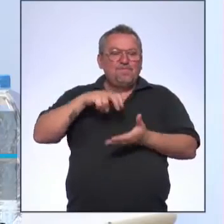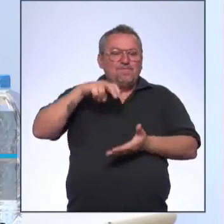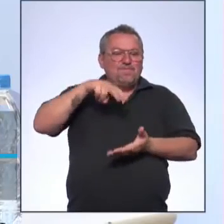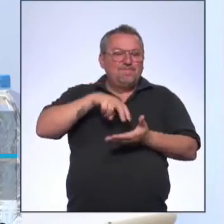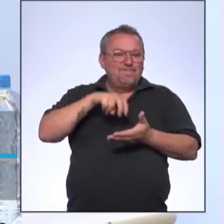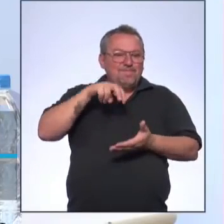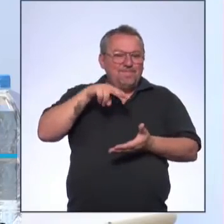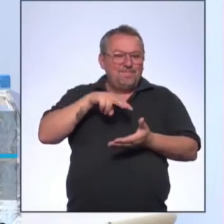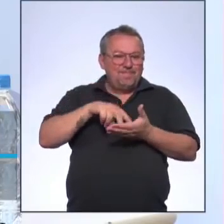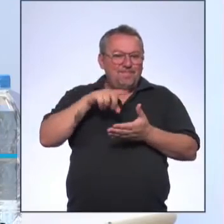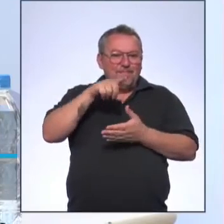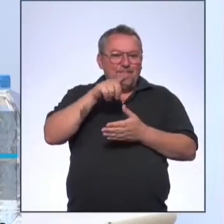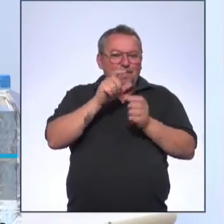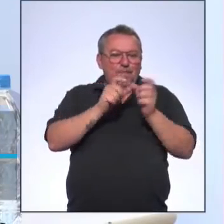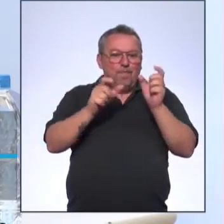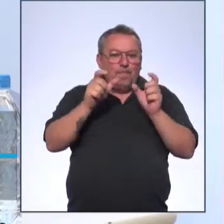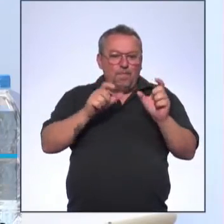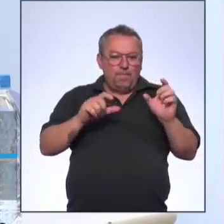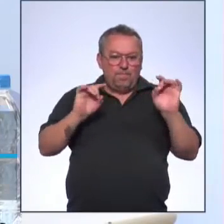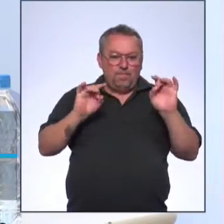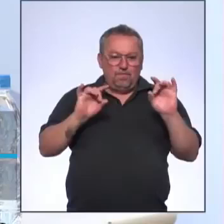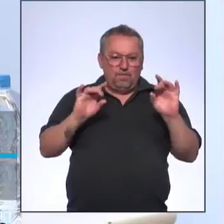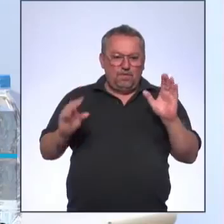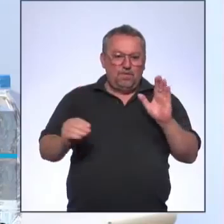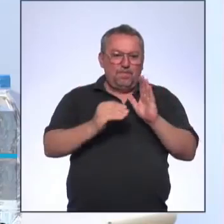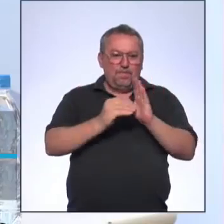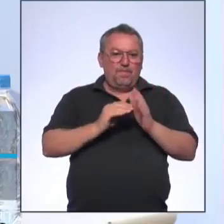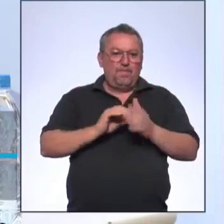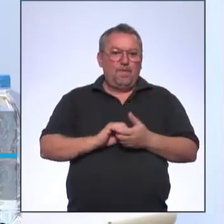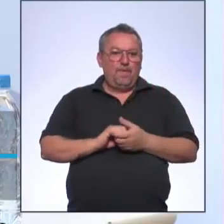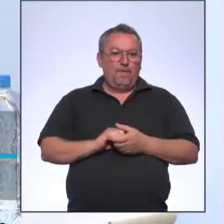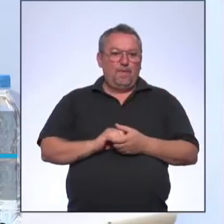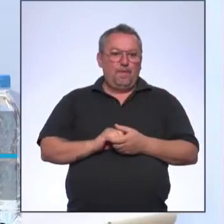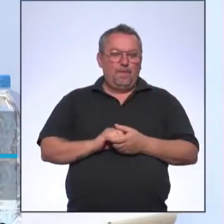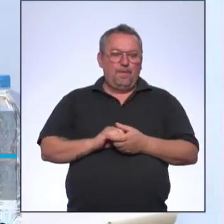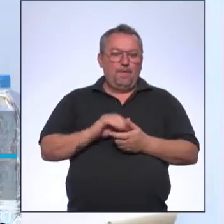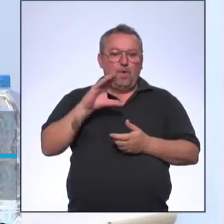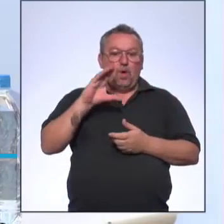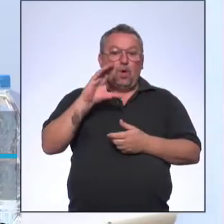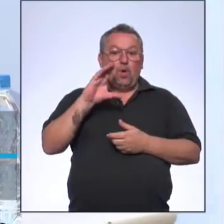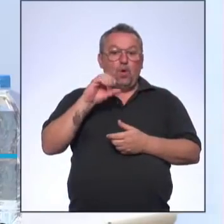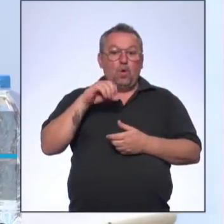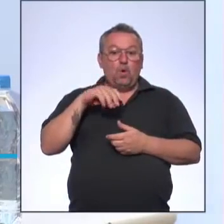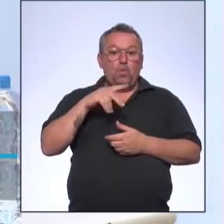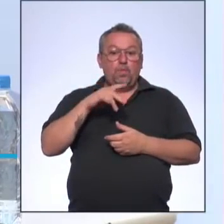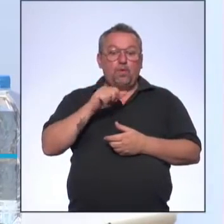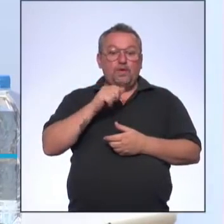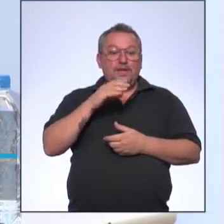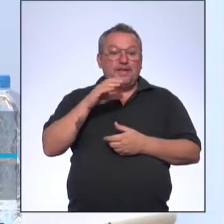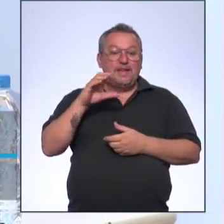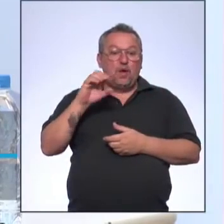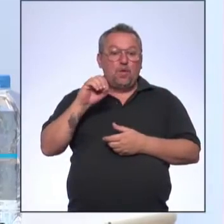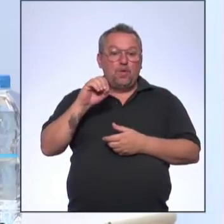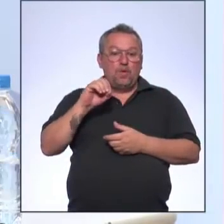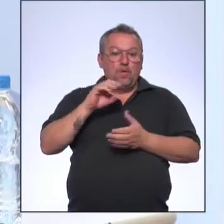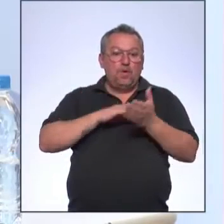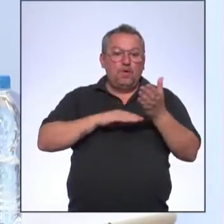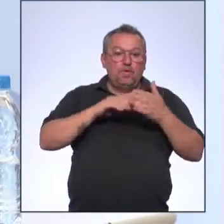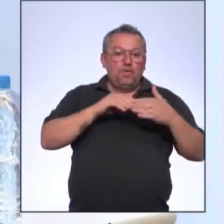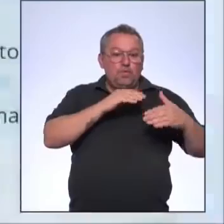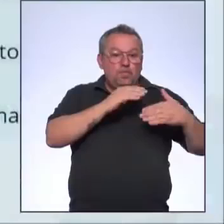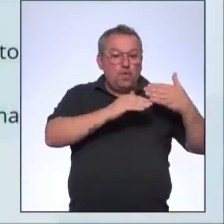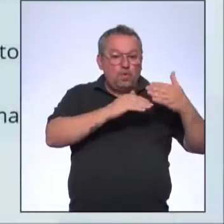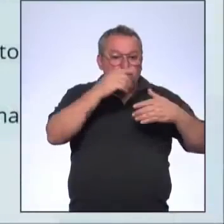ainda mais com esse palavreado tão requintado que vocês estão aí. Vamos lá, composição, pessoal. Composição é todo o processo